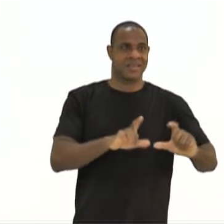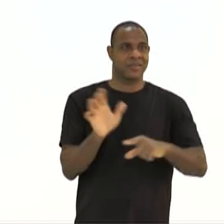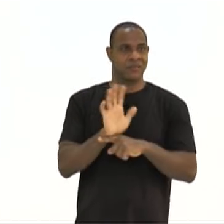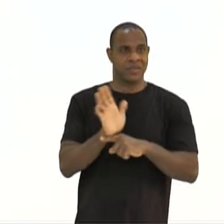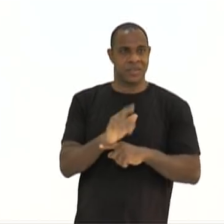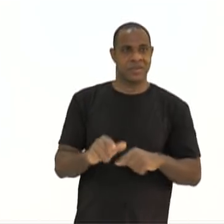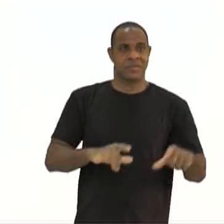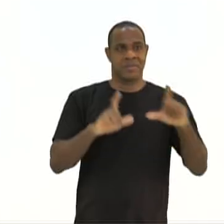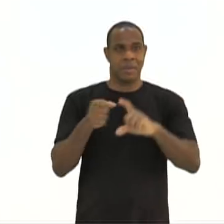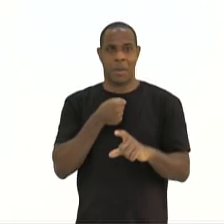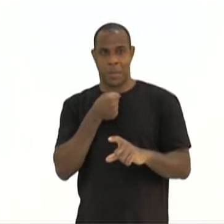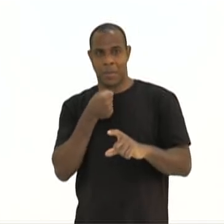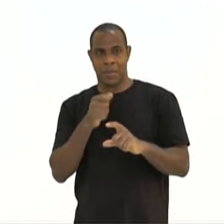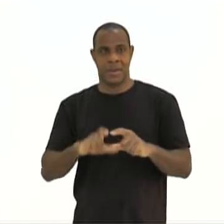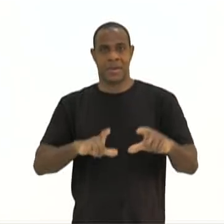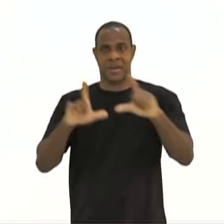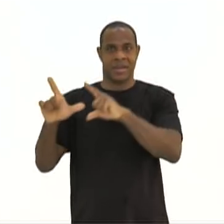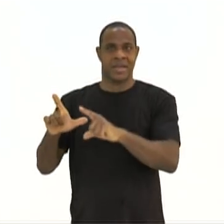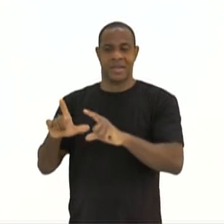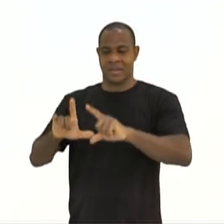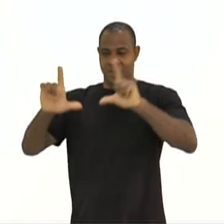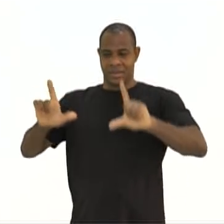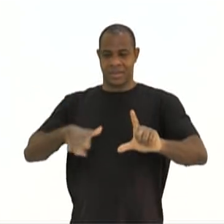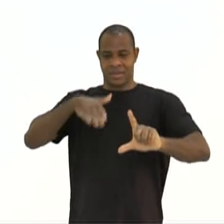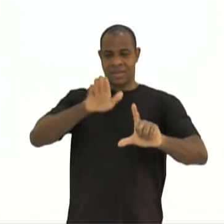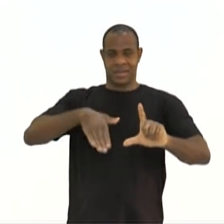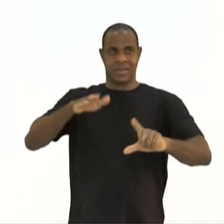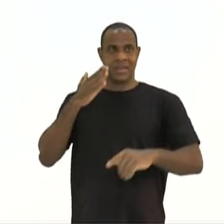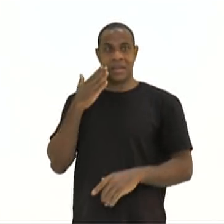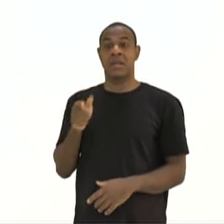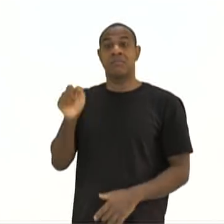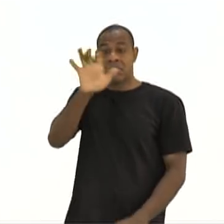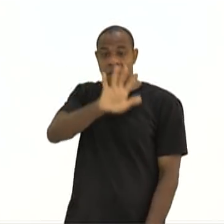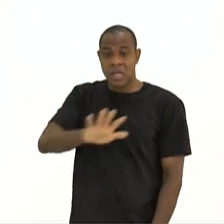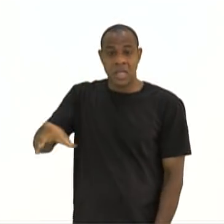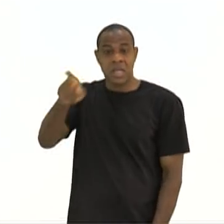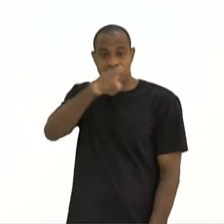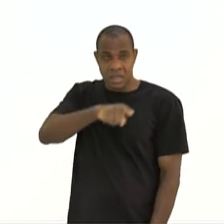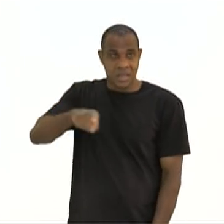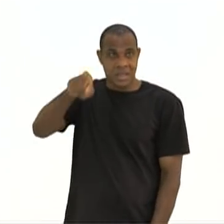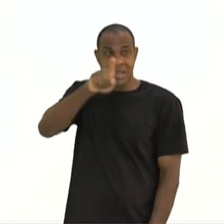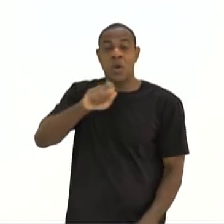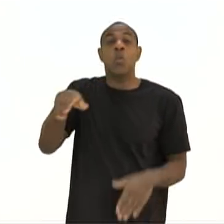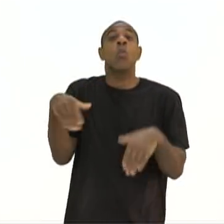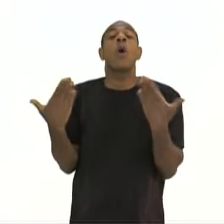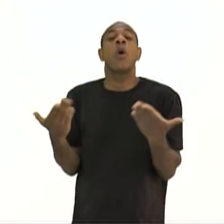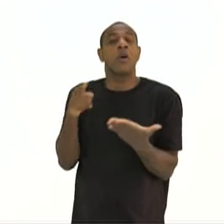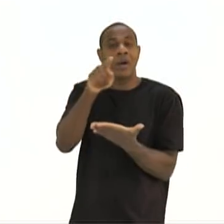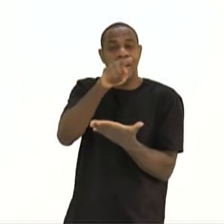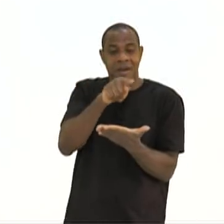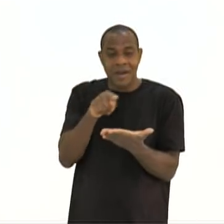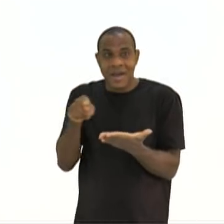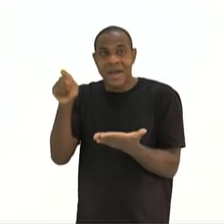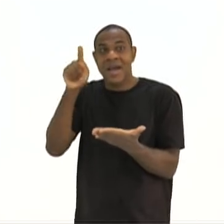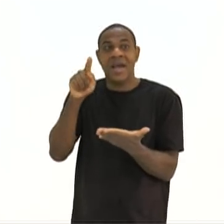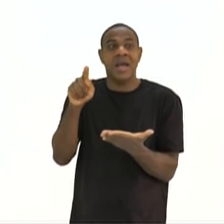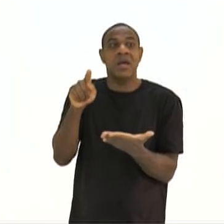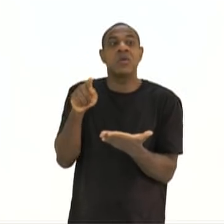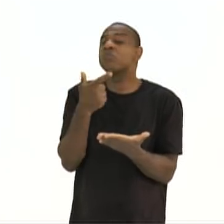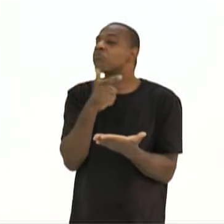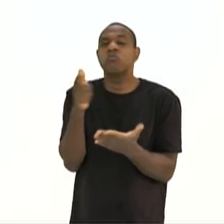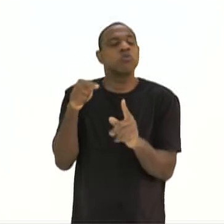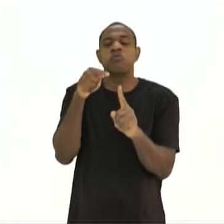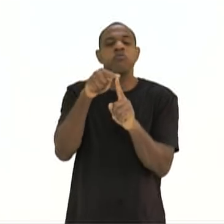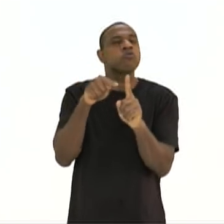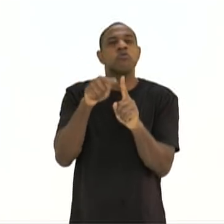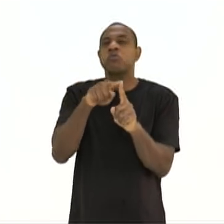filme, microfone e tela. Destas imagens aqui, qual delas não é um tipo